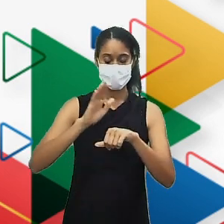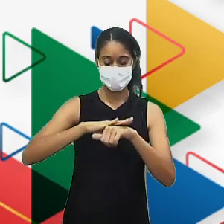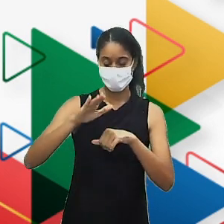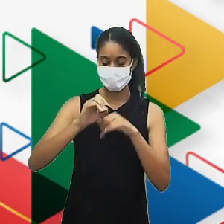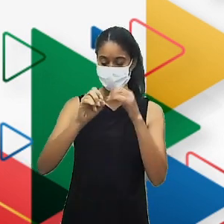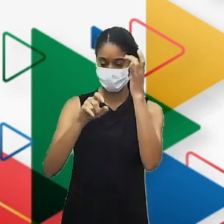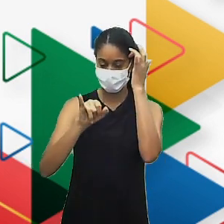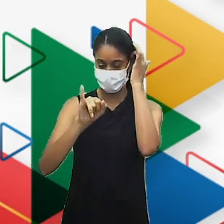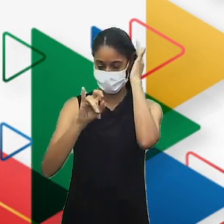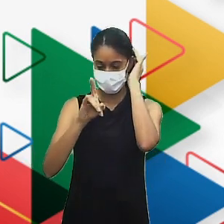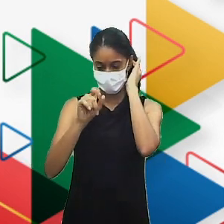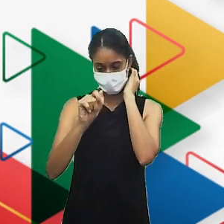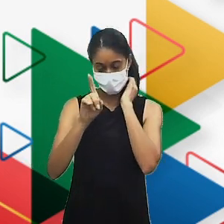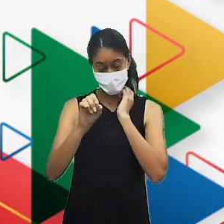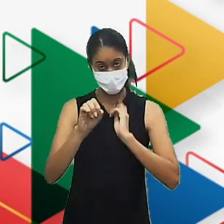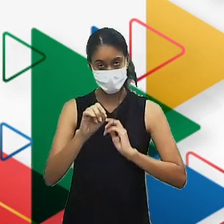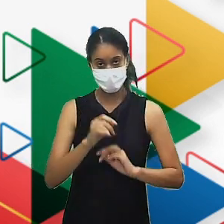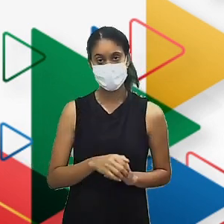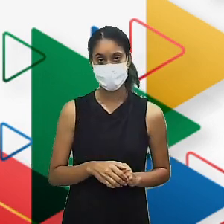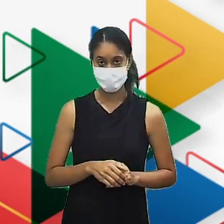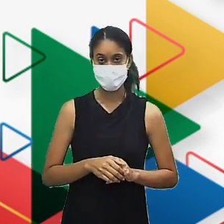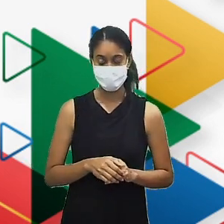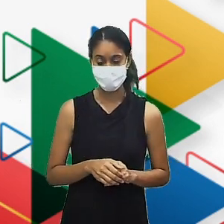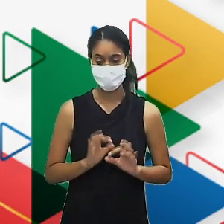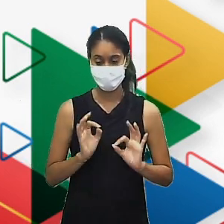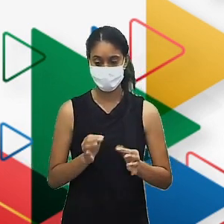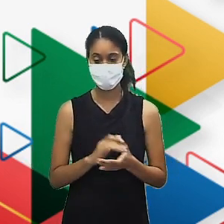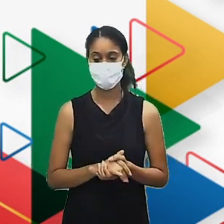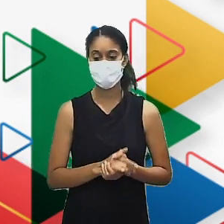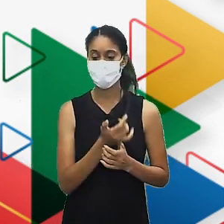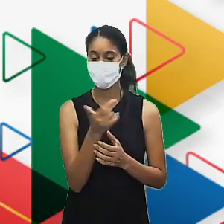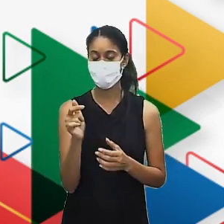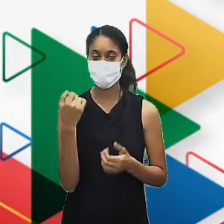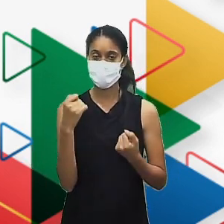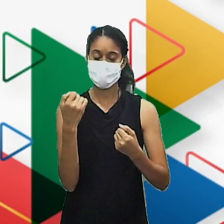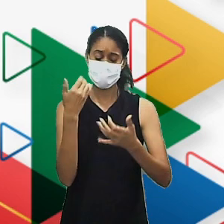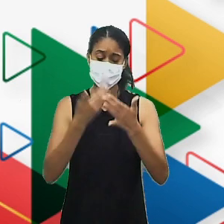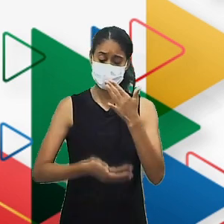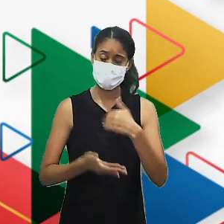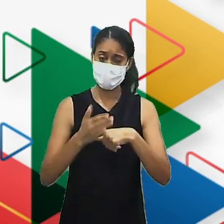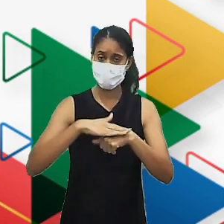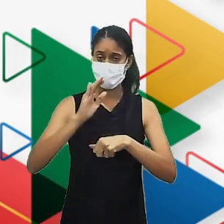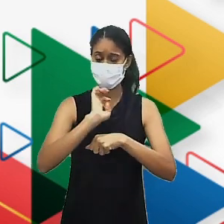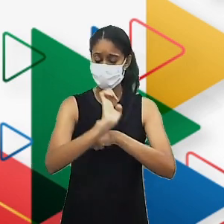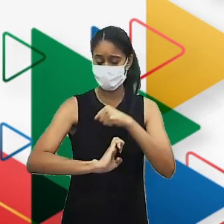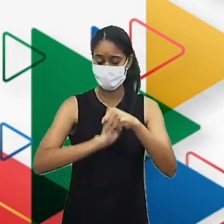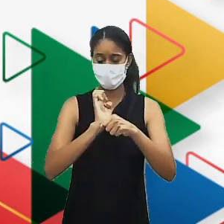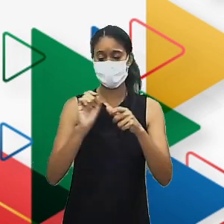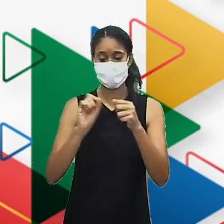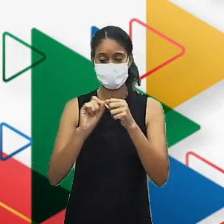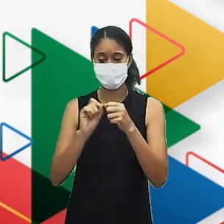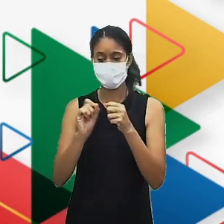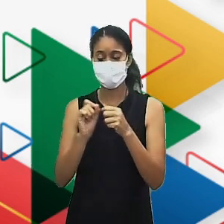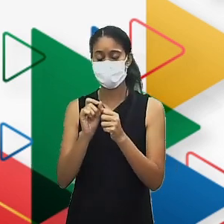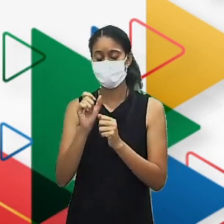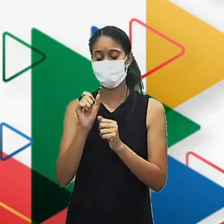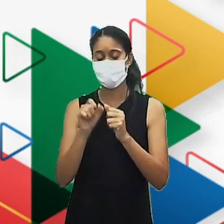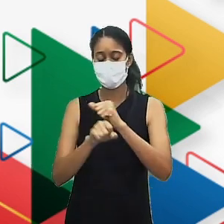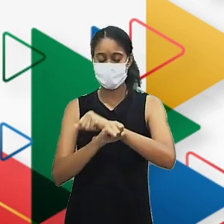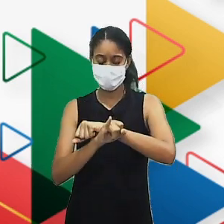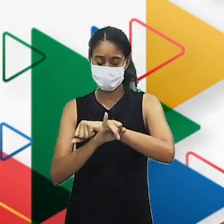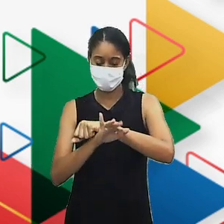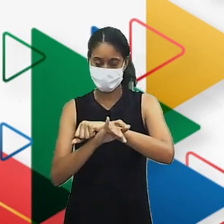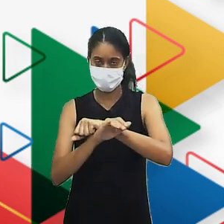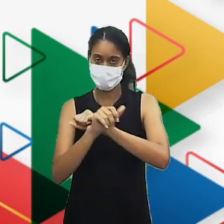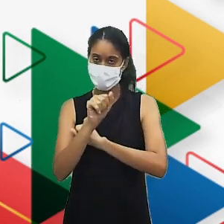oxidado do que no sulfuroso, certo? Aqui ele teve que perder mais elétrons para formar o ácido sulfúrico do que